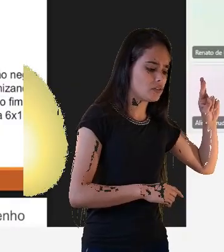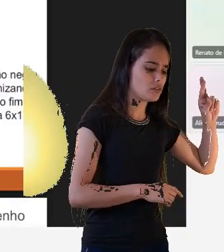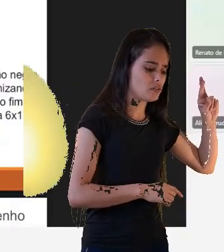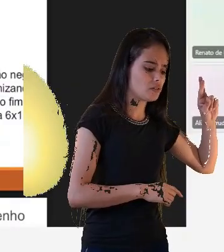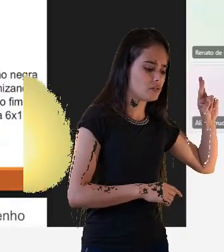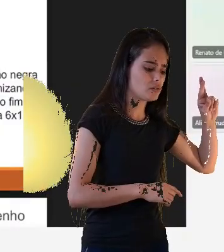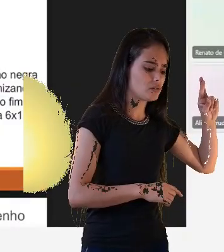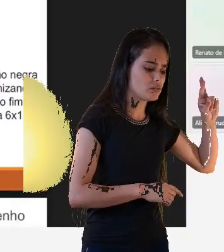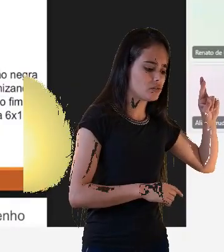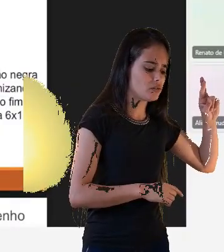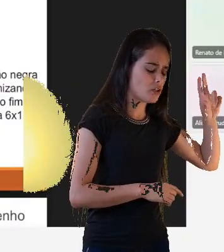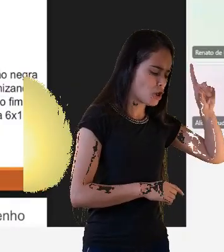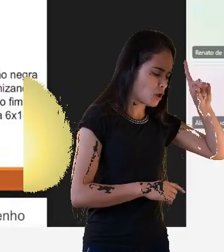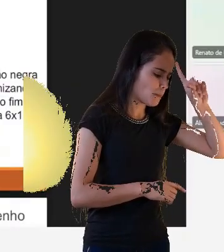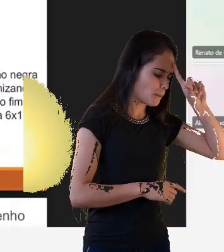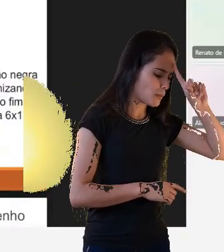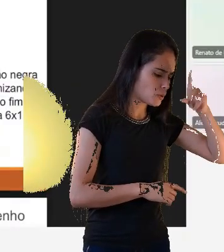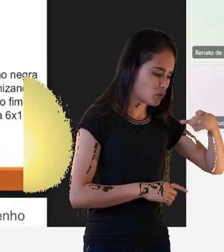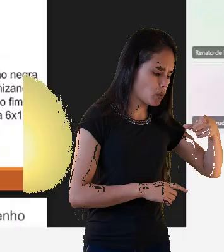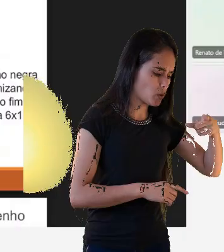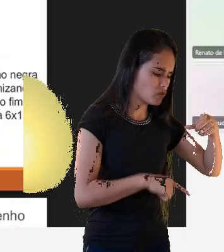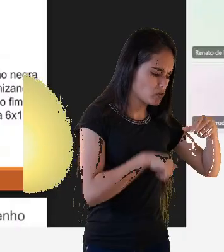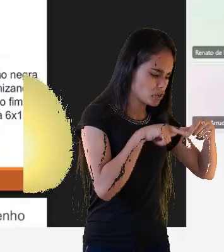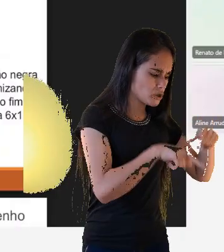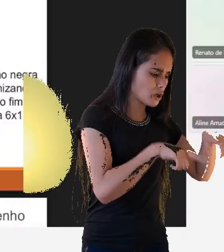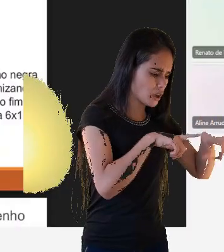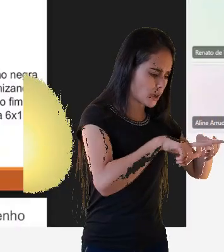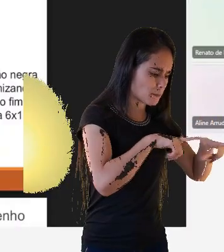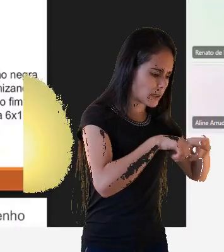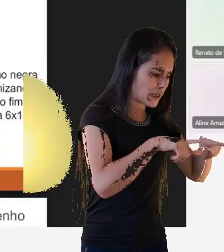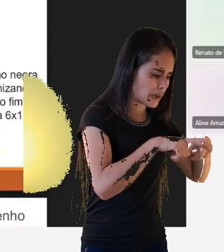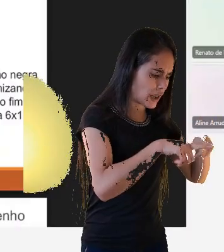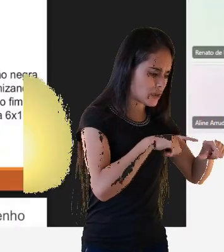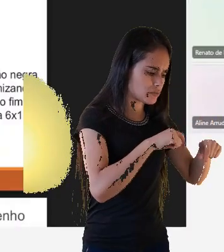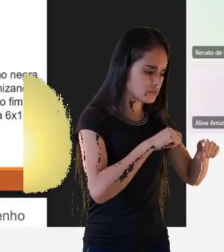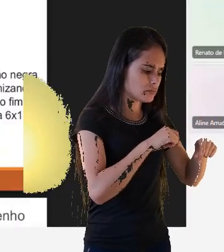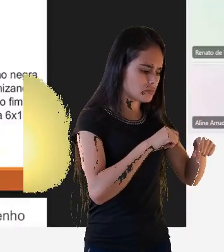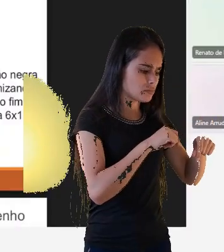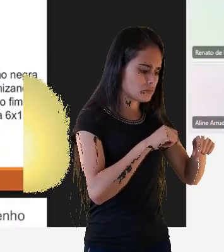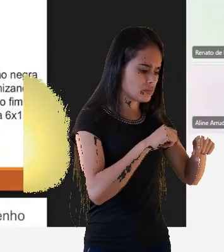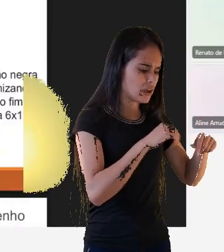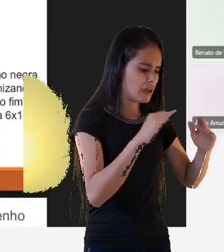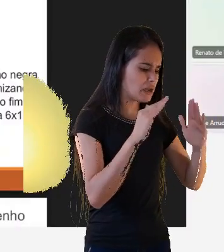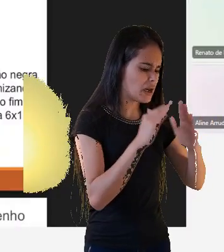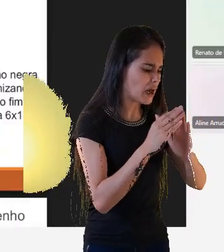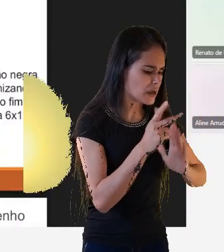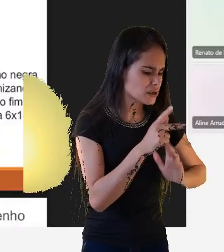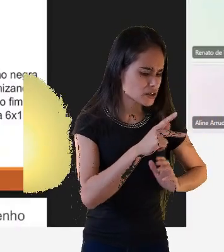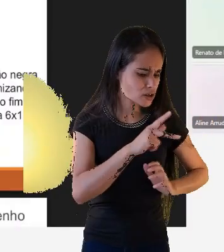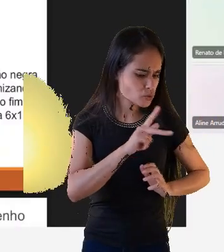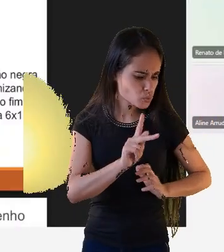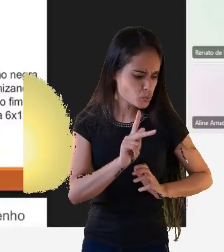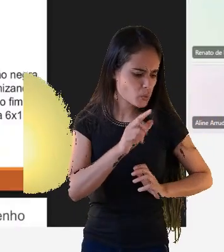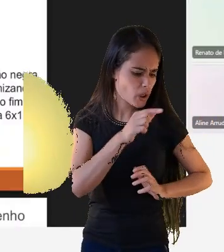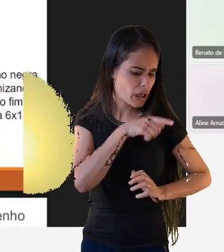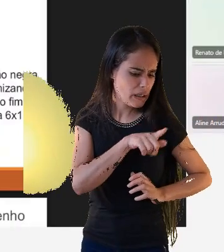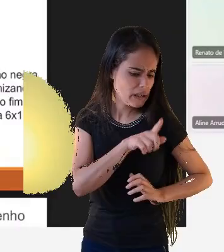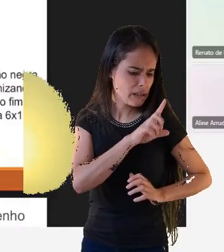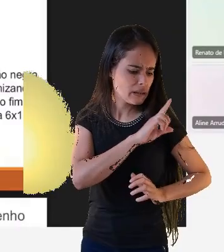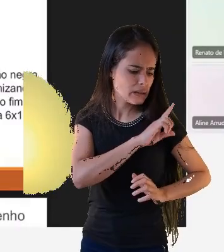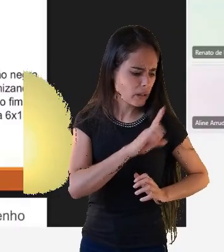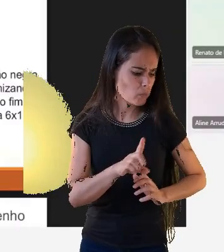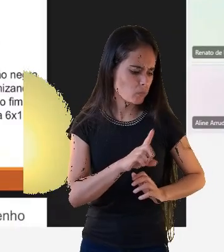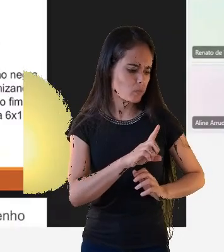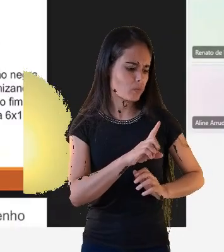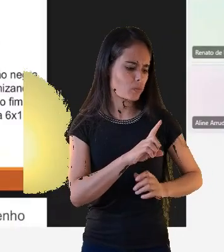colocou assim praticamente em cárcere privado, porque eu me recordo dessa história de muitas trabalhadoras domésticas que não podiam voltar